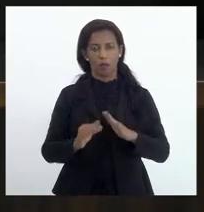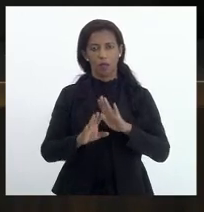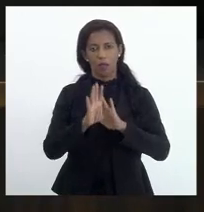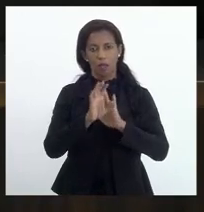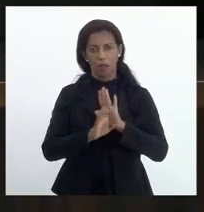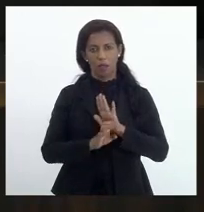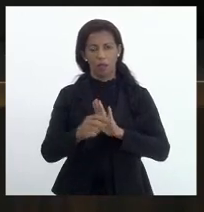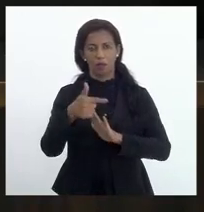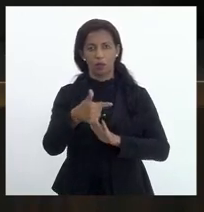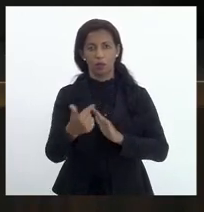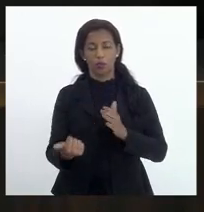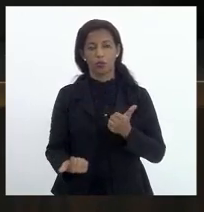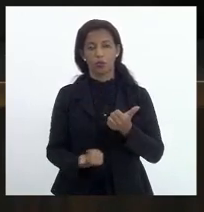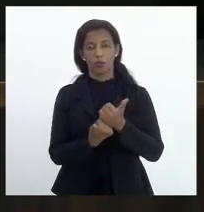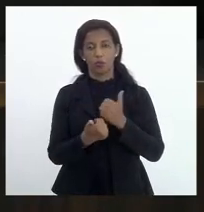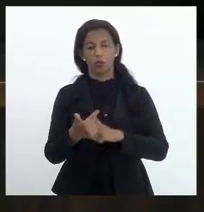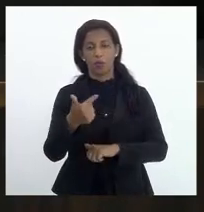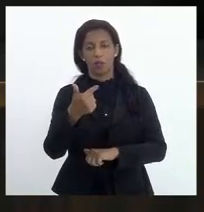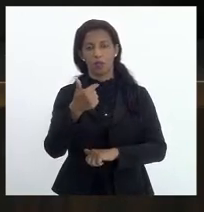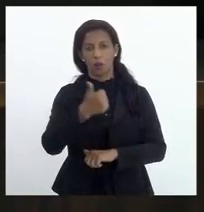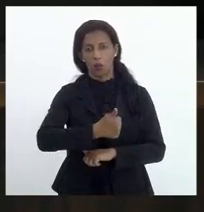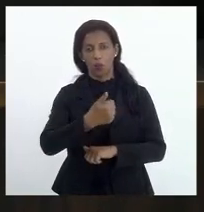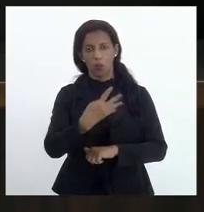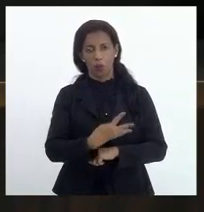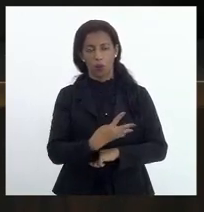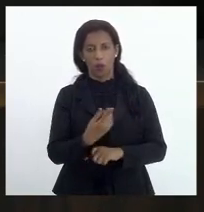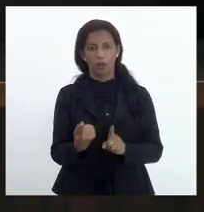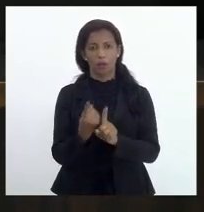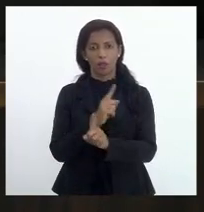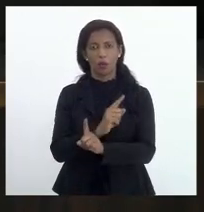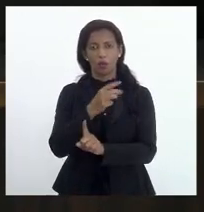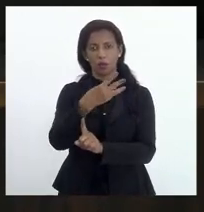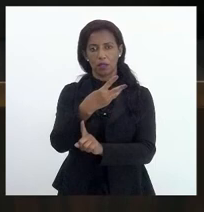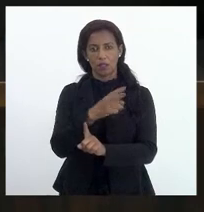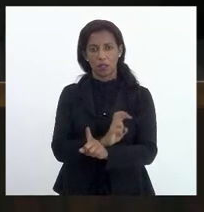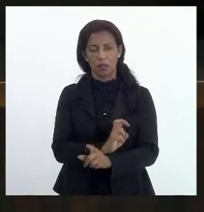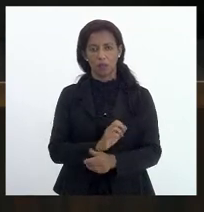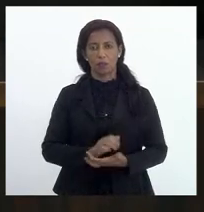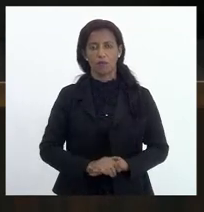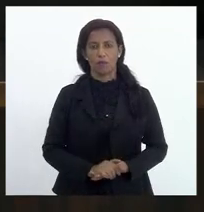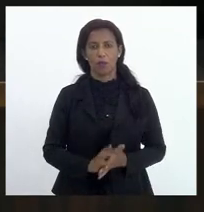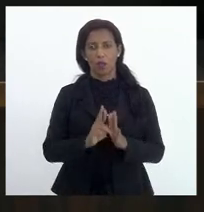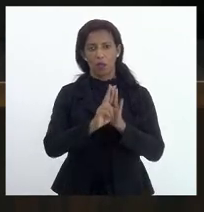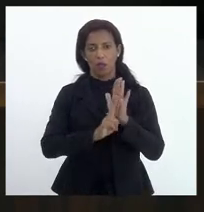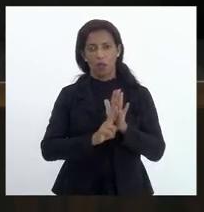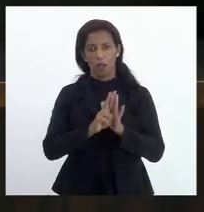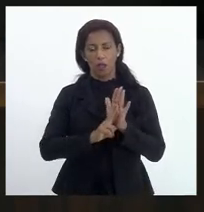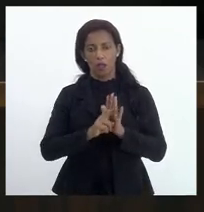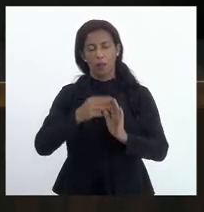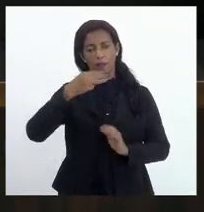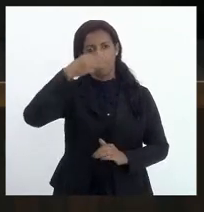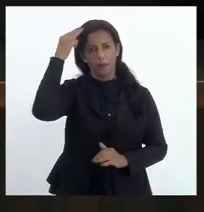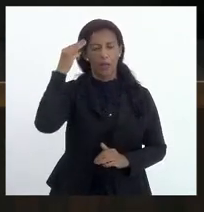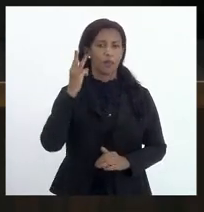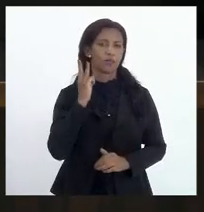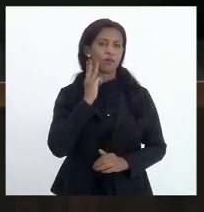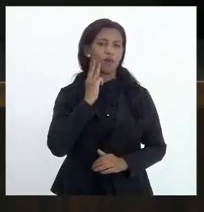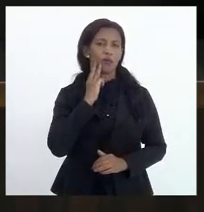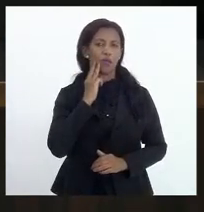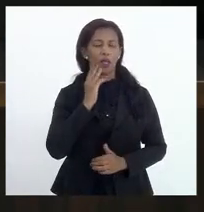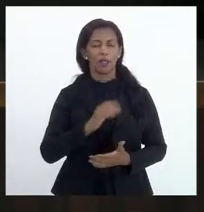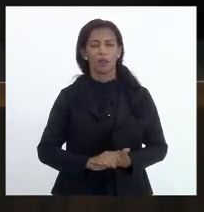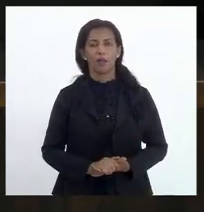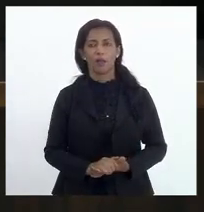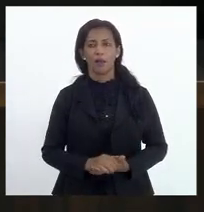2, favorável com subemenda às emendas 1 e 4 e contrário às emendas 3 e 5. Relatores, deputado Márcio Pacheco, Valdeque